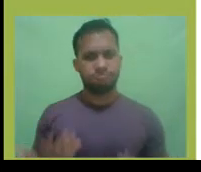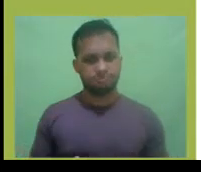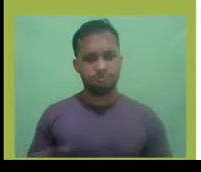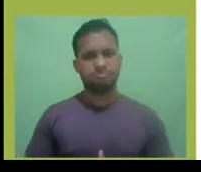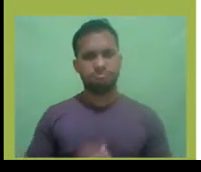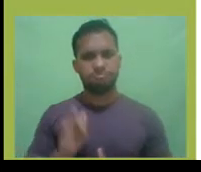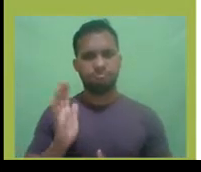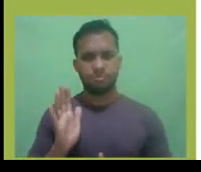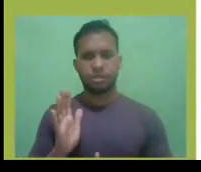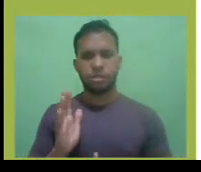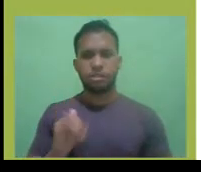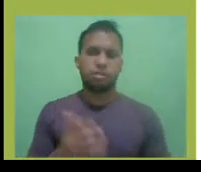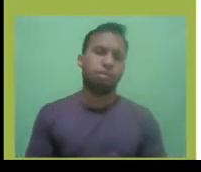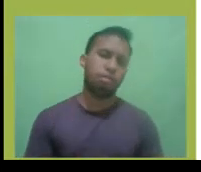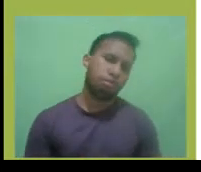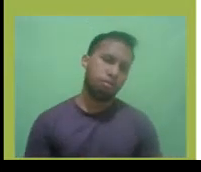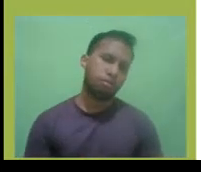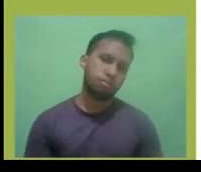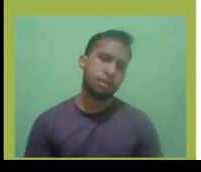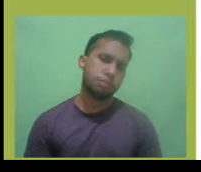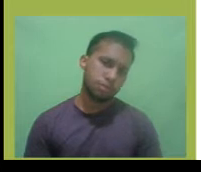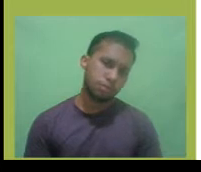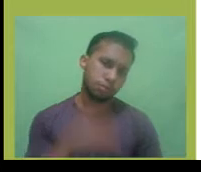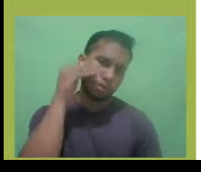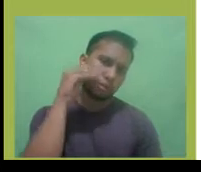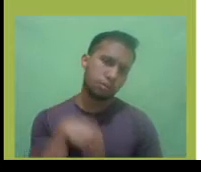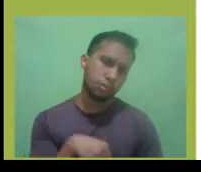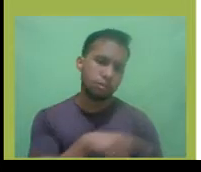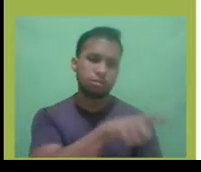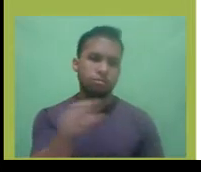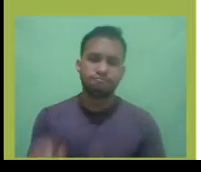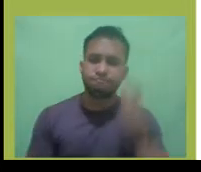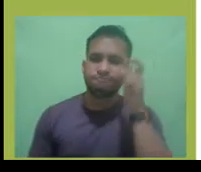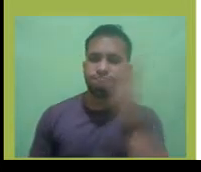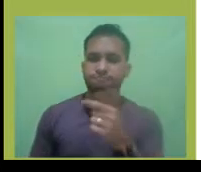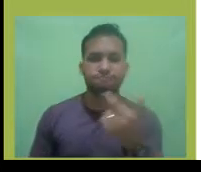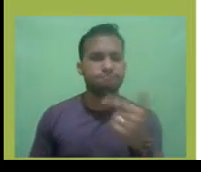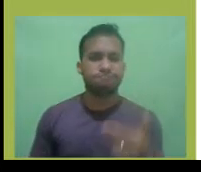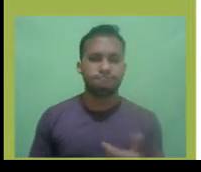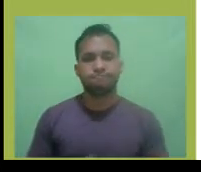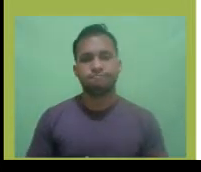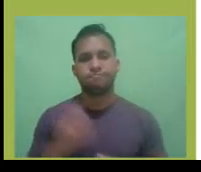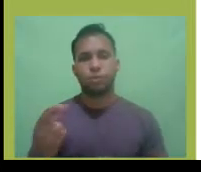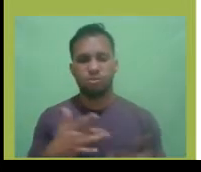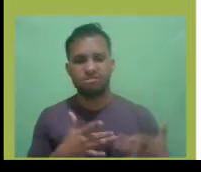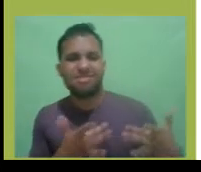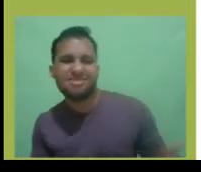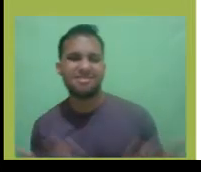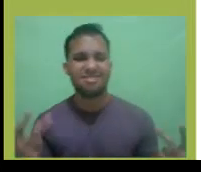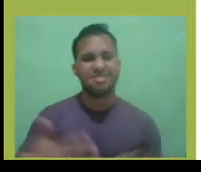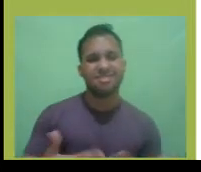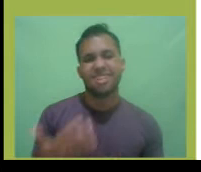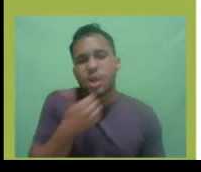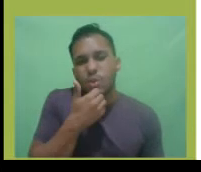uma postura assim, as pessoas já vão perder o interesse no que você está falando. Ou se você tem uma postura descolada demais, as pessoas